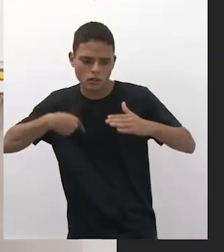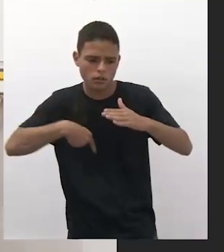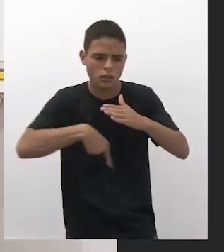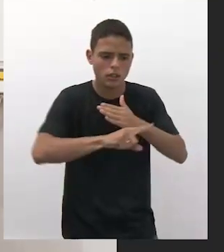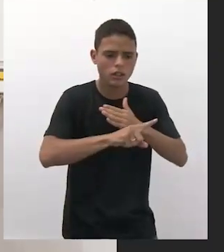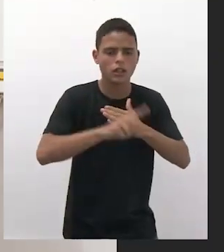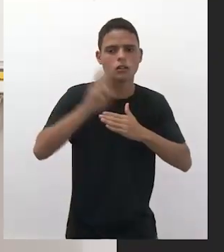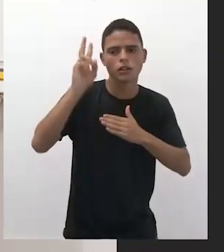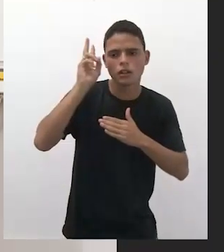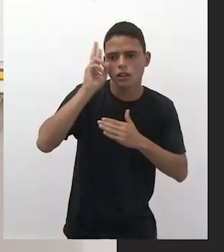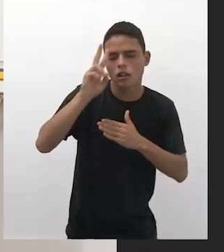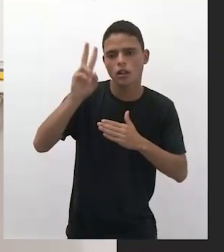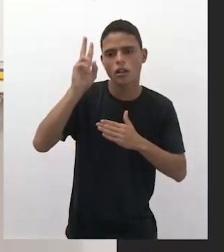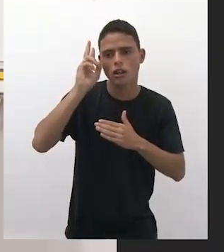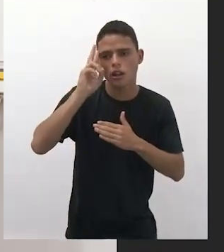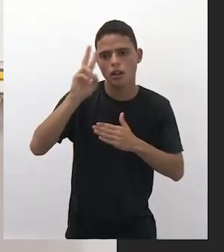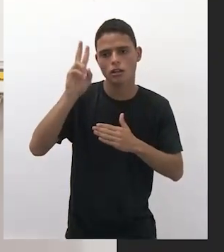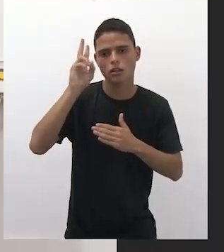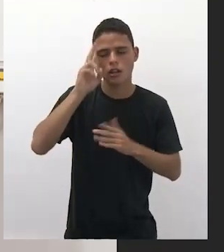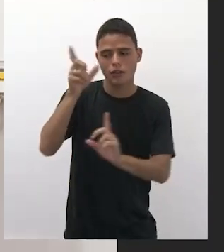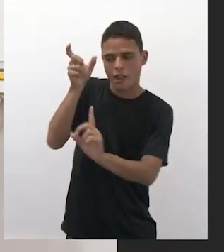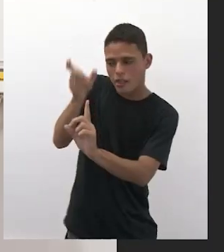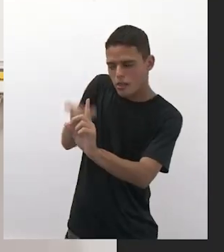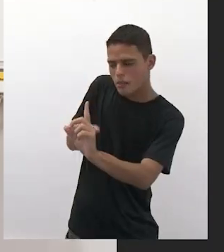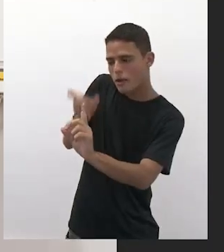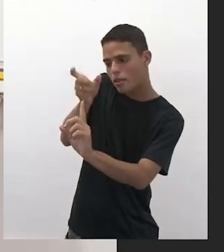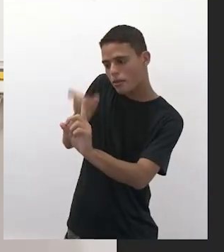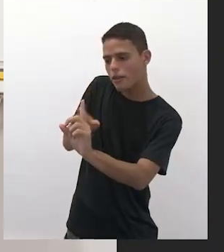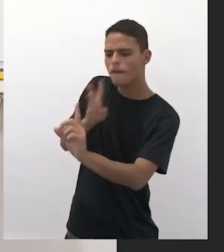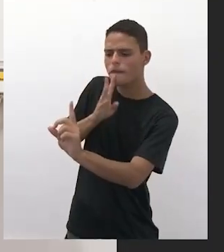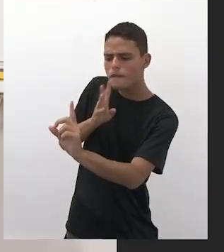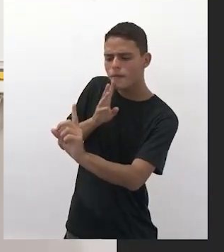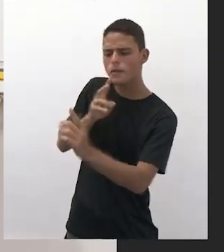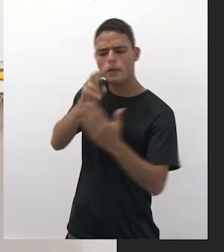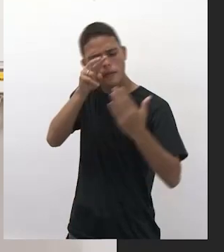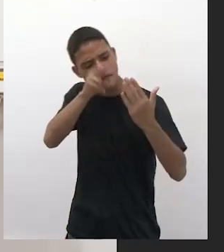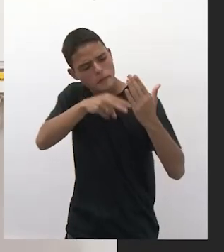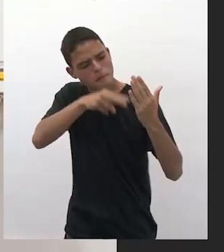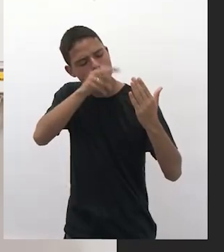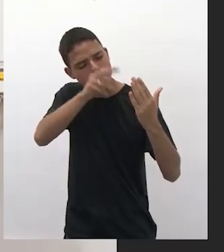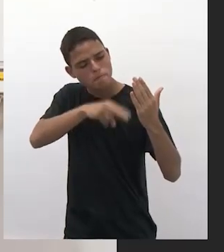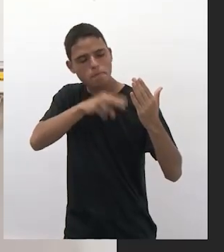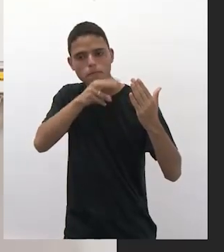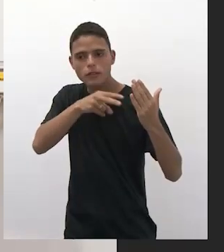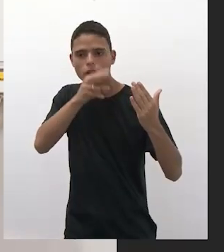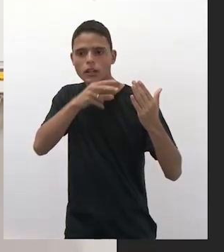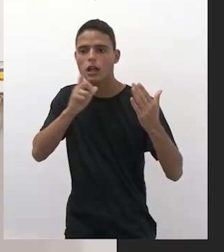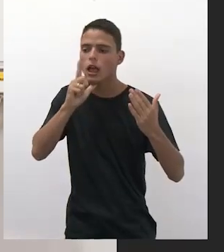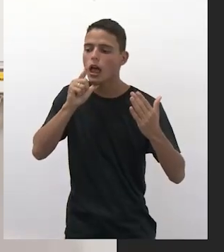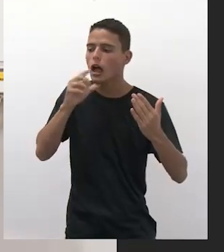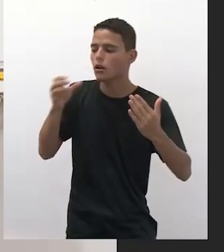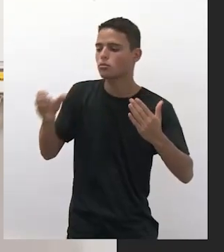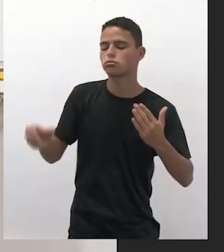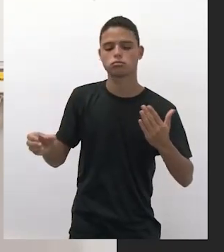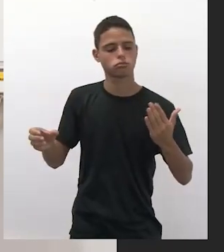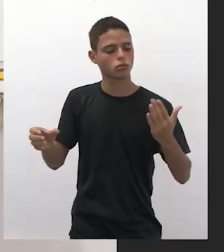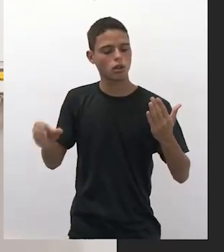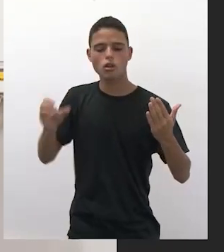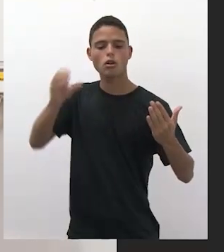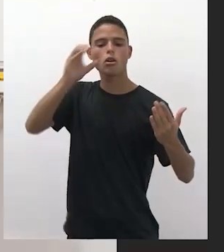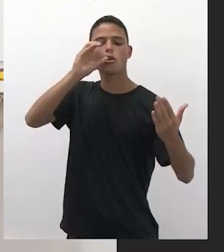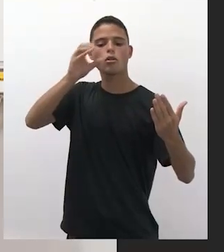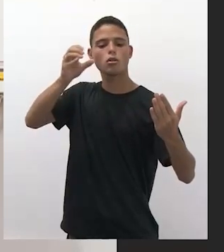eu entrava ali na história daqueles personagens. Então, eu li com um copo d'água assim do lado, a água acabava, eu